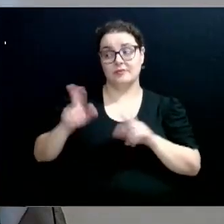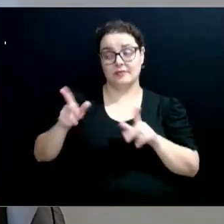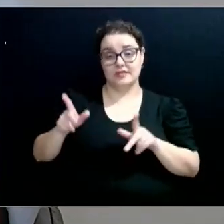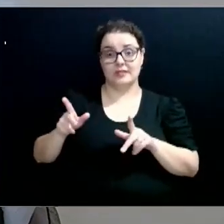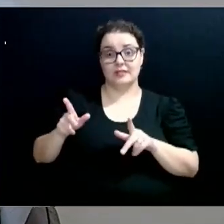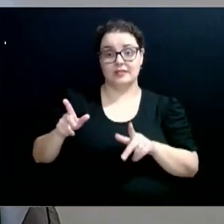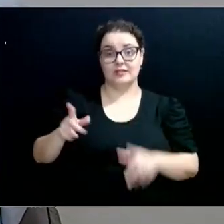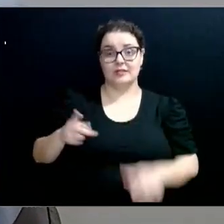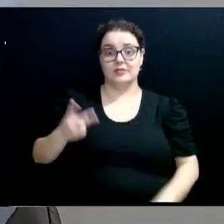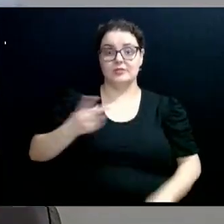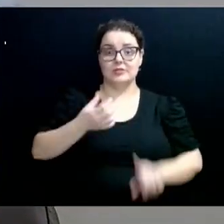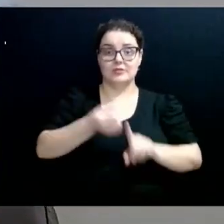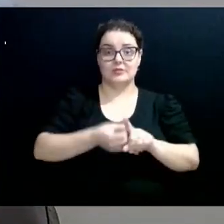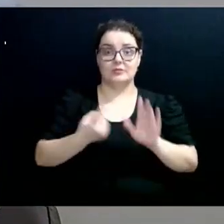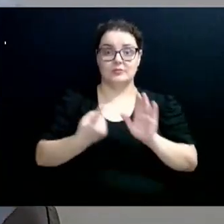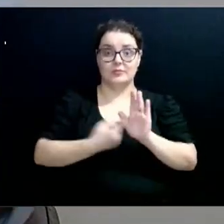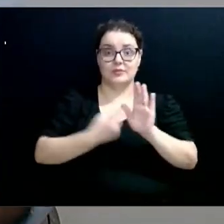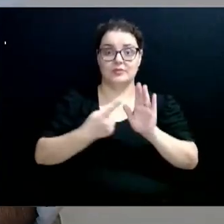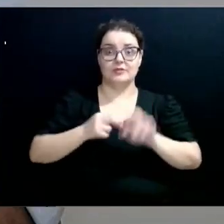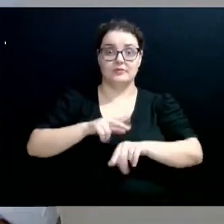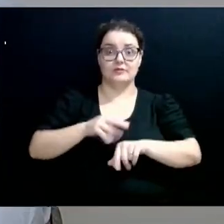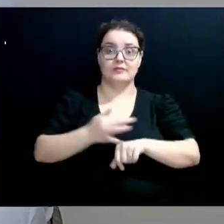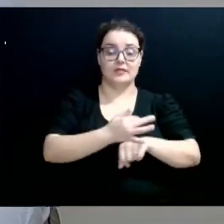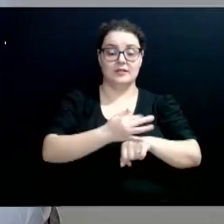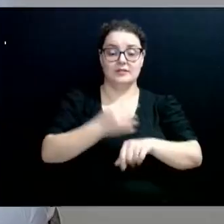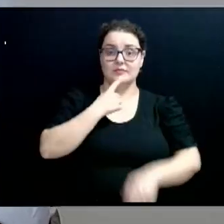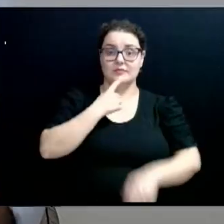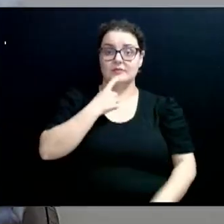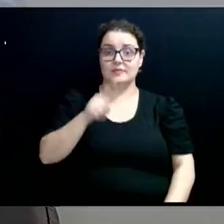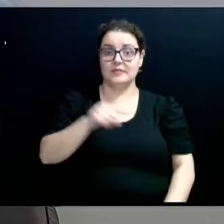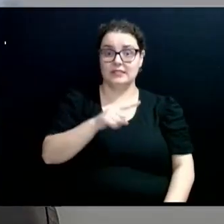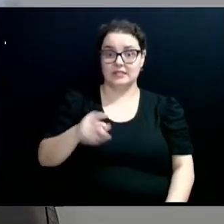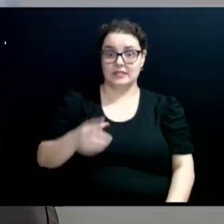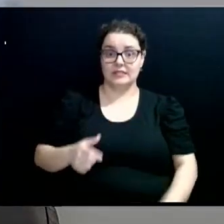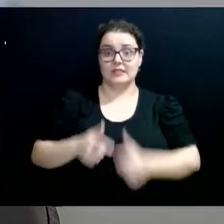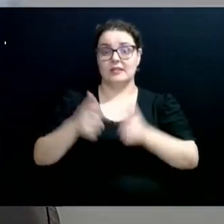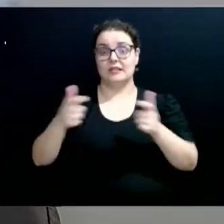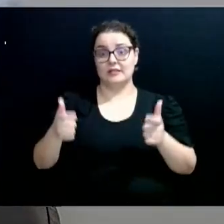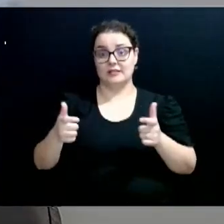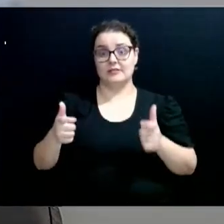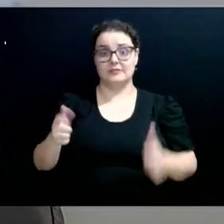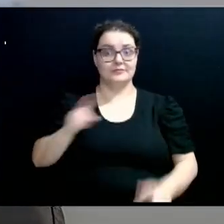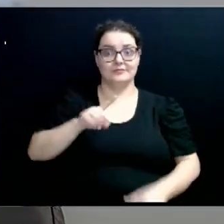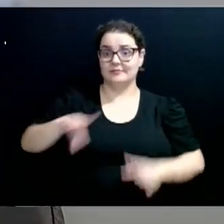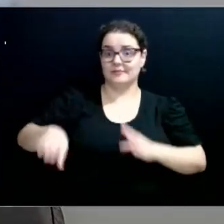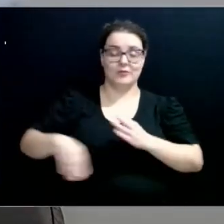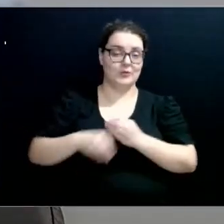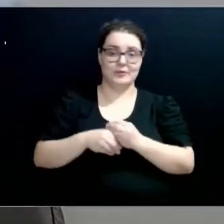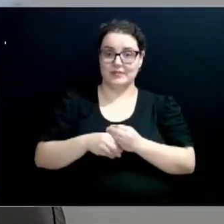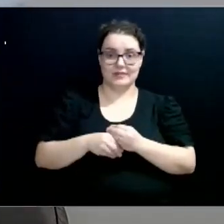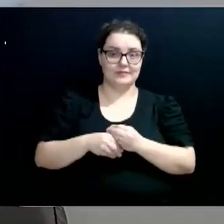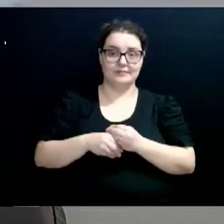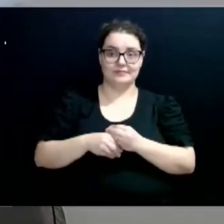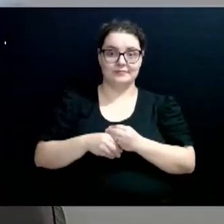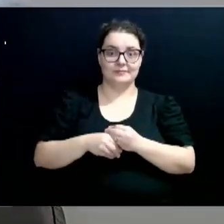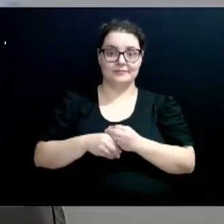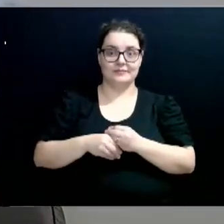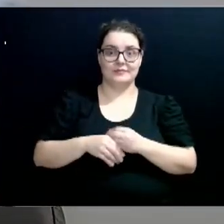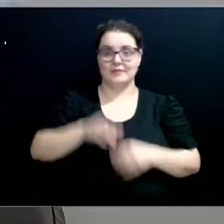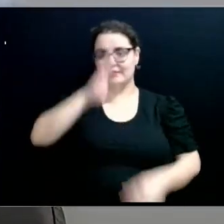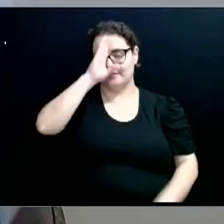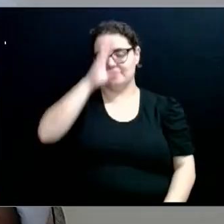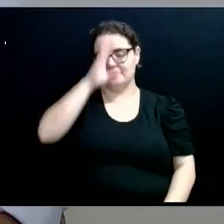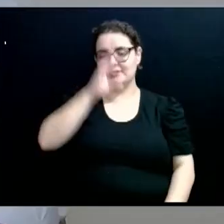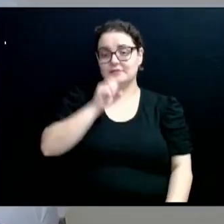movimento atípico. O segundo semestre é marcado por um conjunto de feriados, que neste ano a maioria deles não emendaram, ou seja,